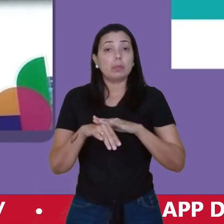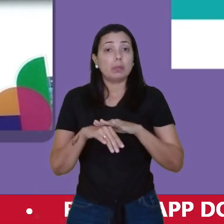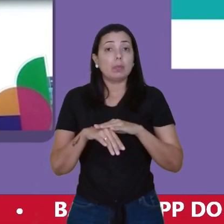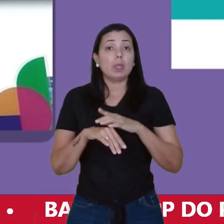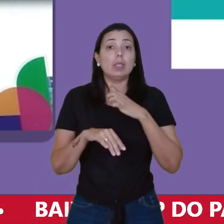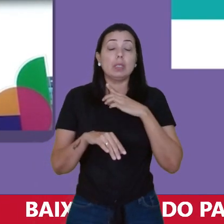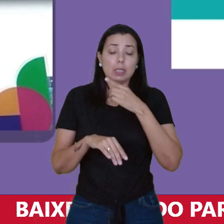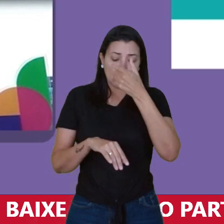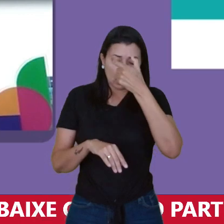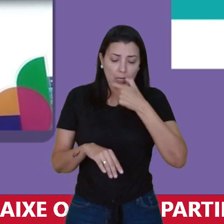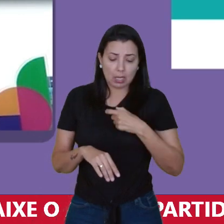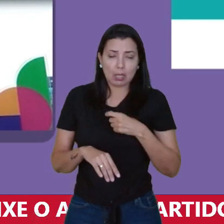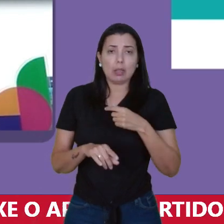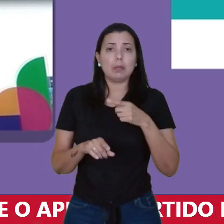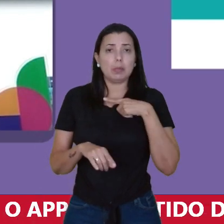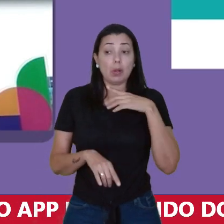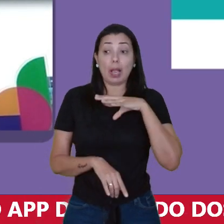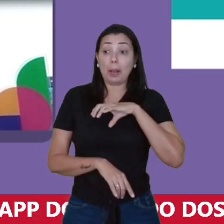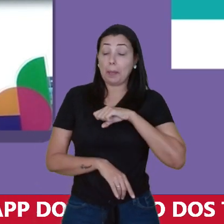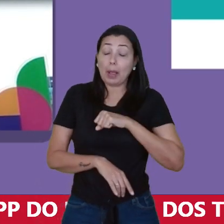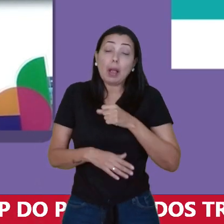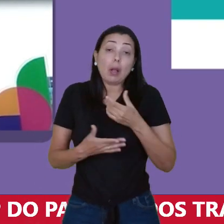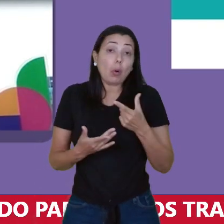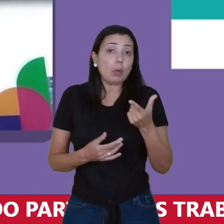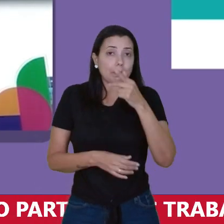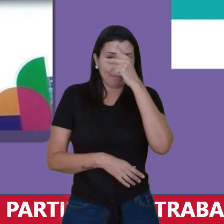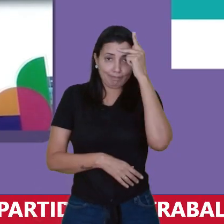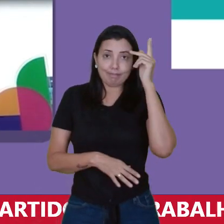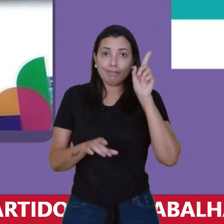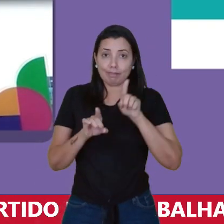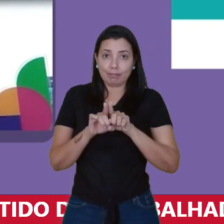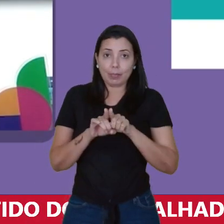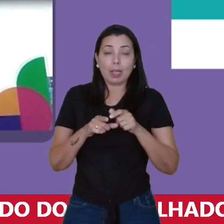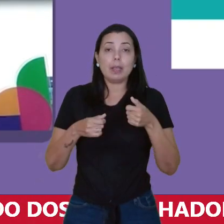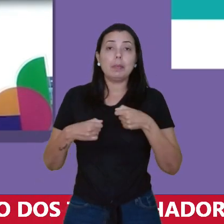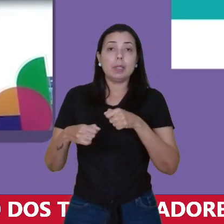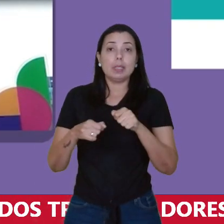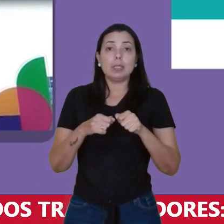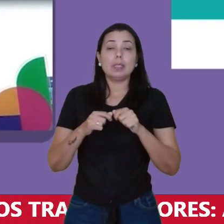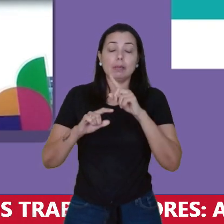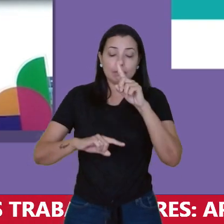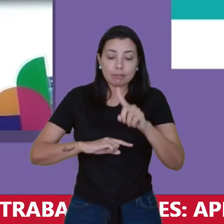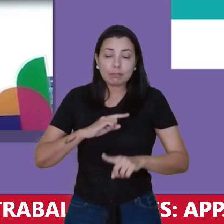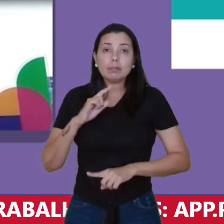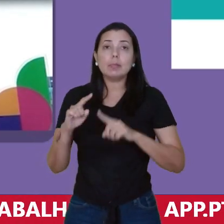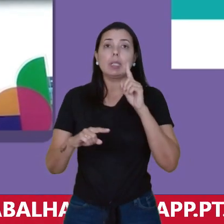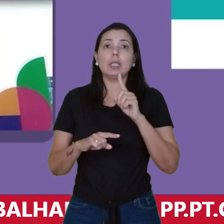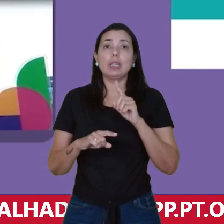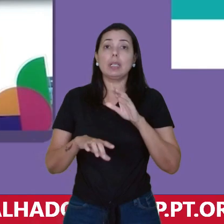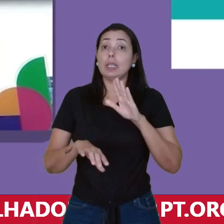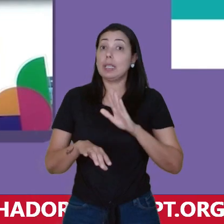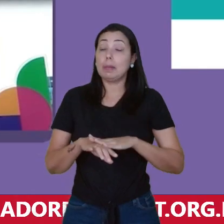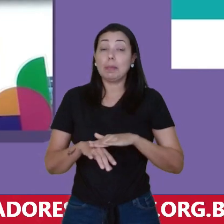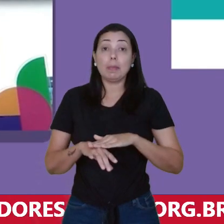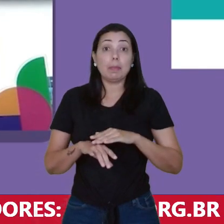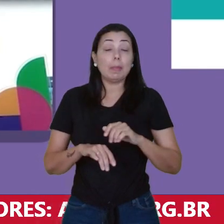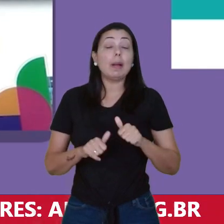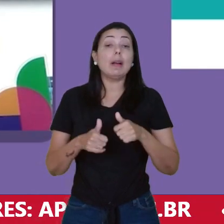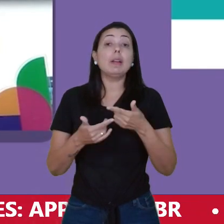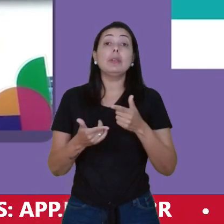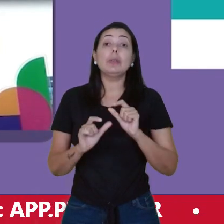quem somos, por amar quem amamos. E a gente precisa dar uma guinada nisso. E mais do que